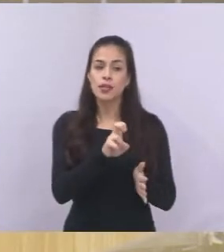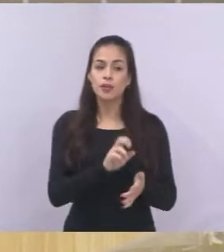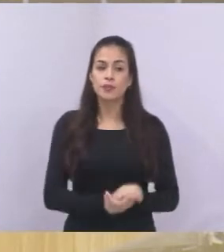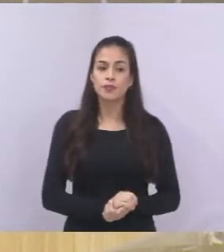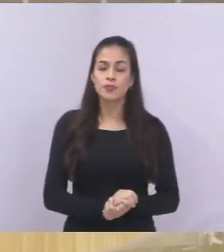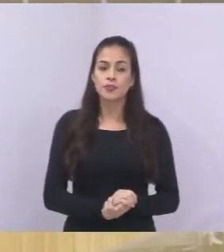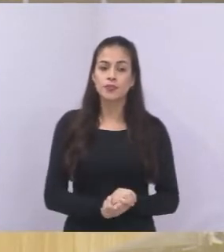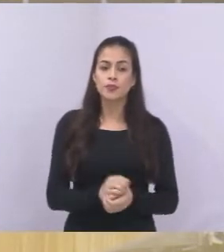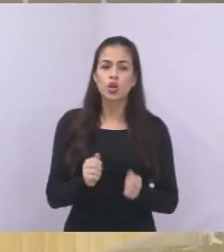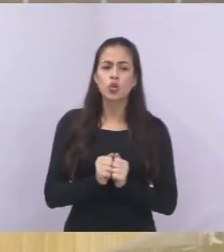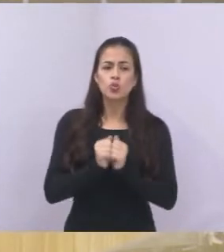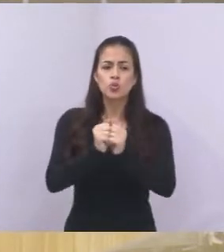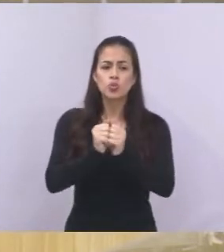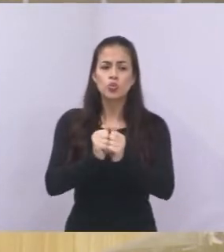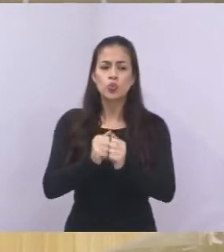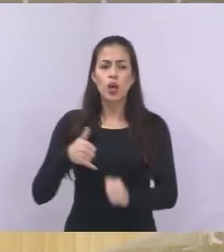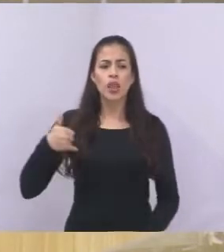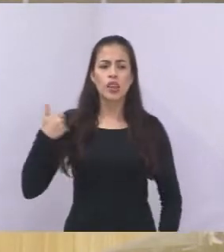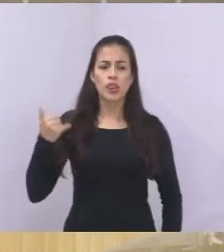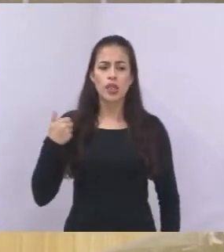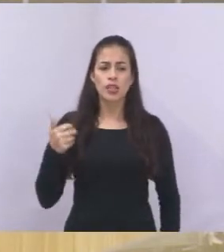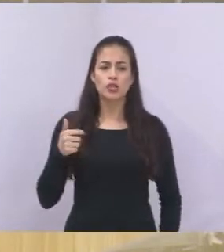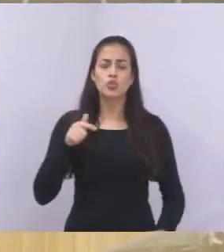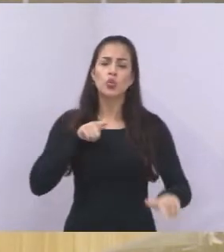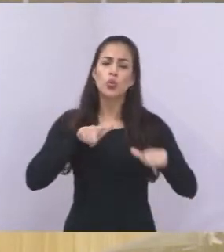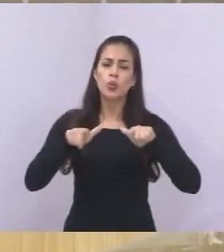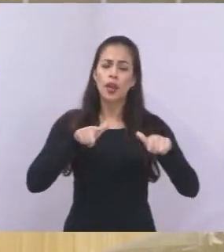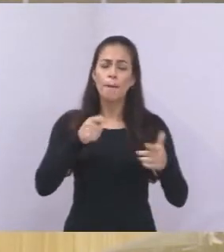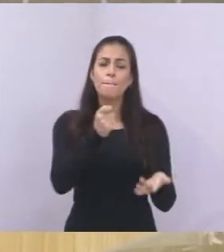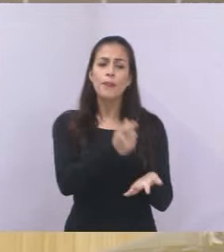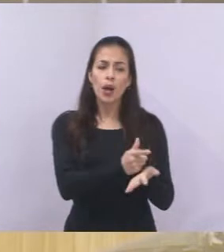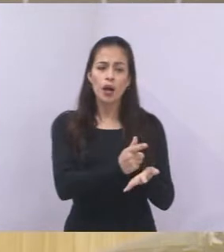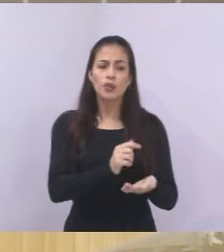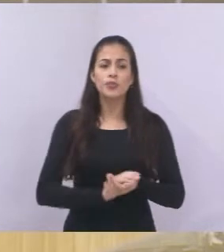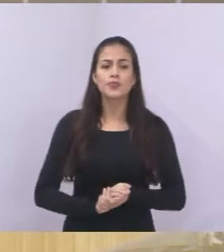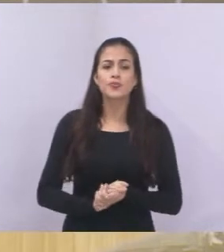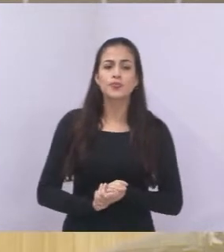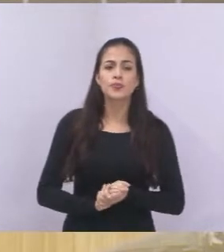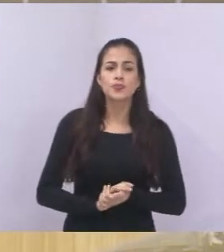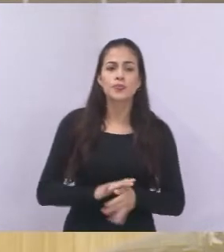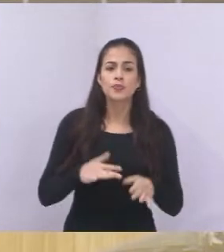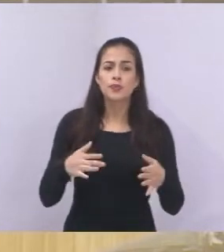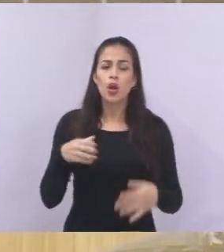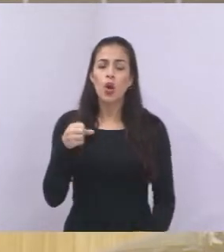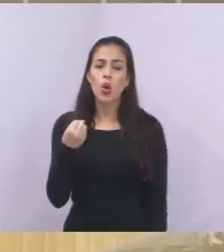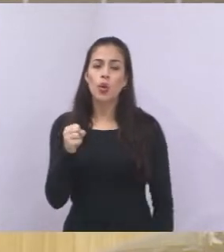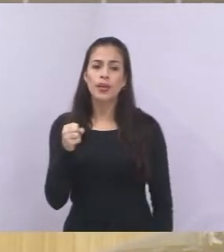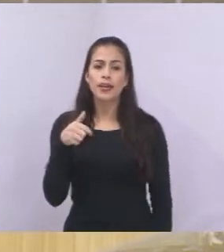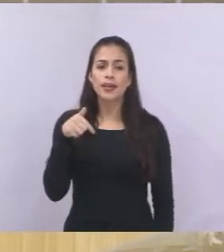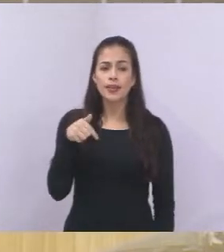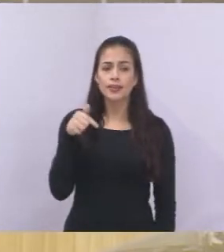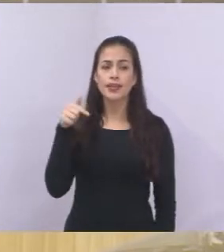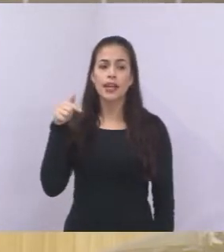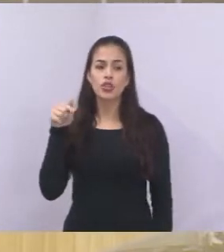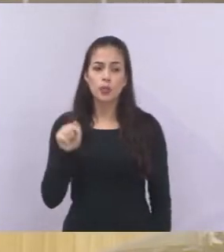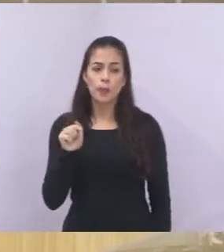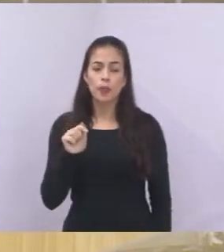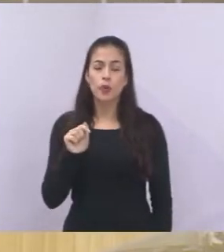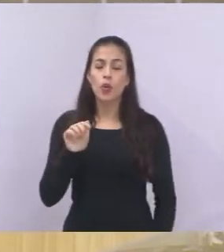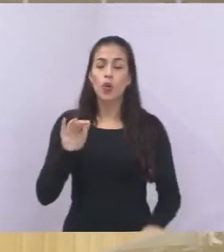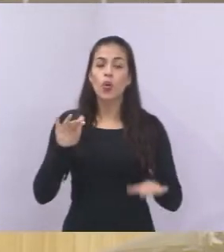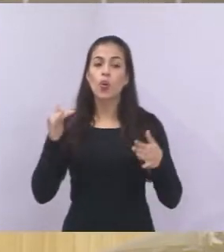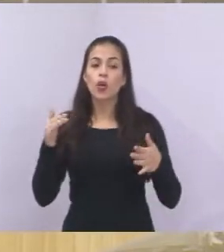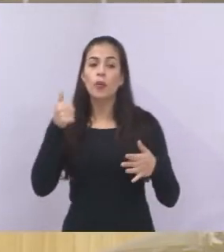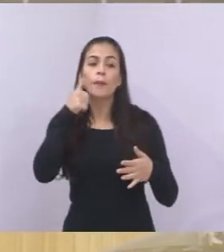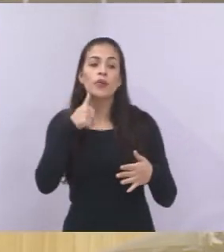de contribuição, incluídas frações equivalentes a 87 pontos se mulher, 97